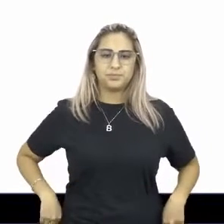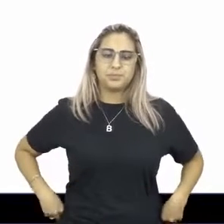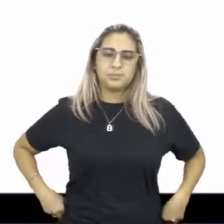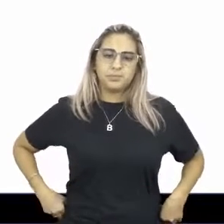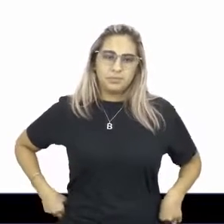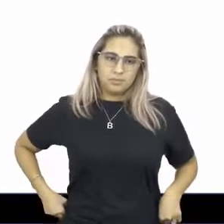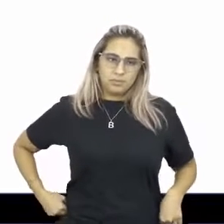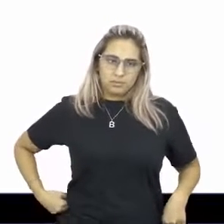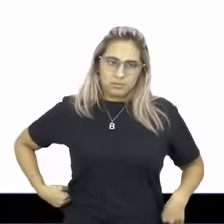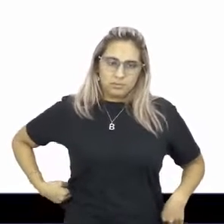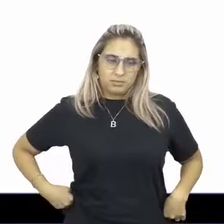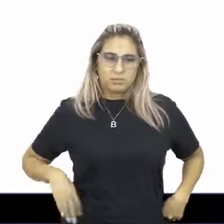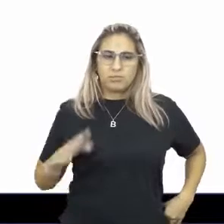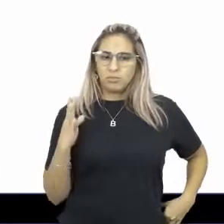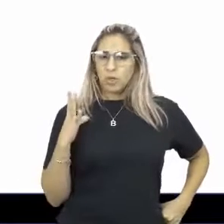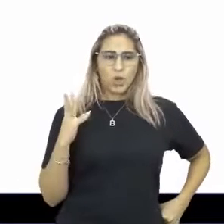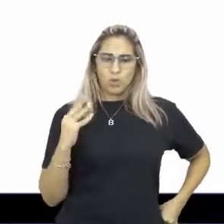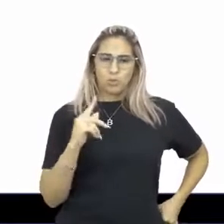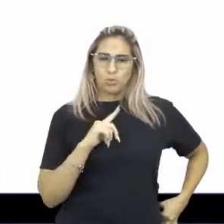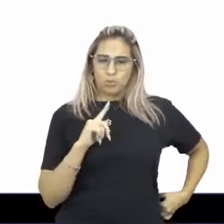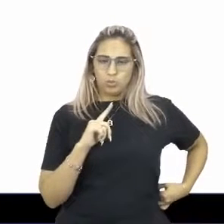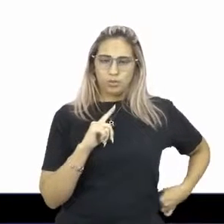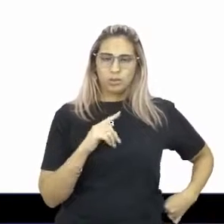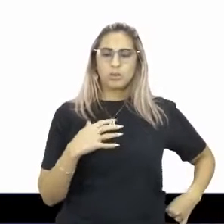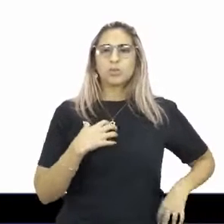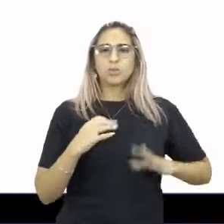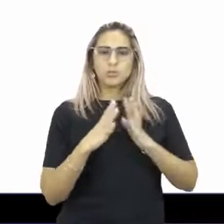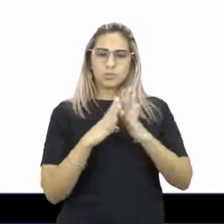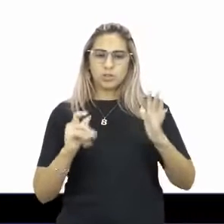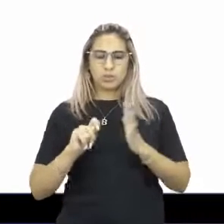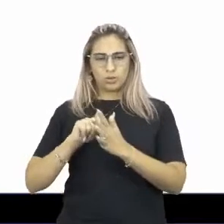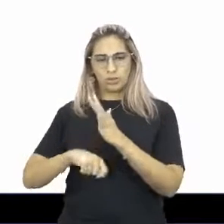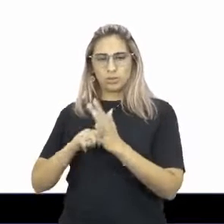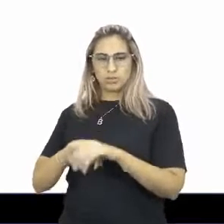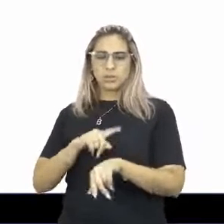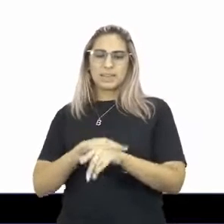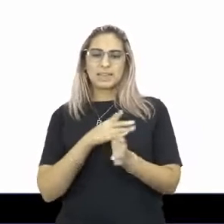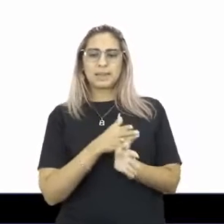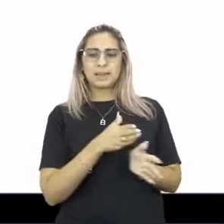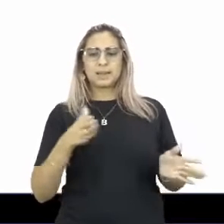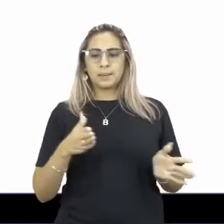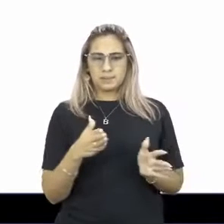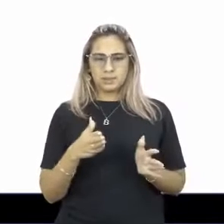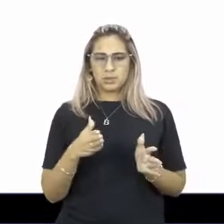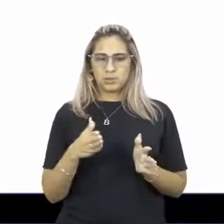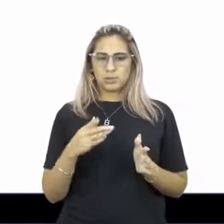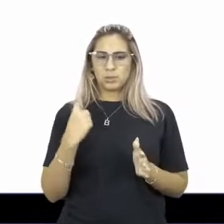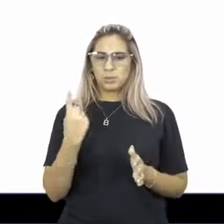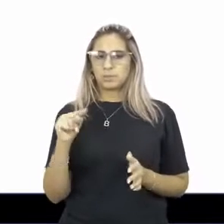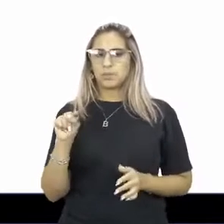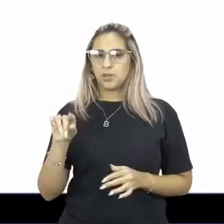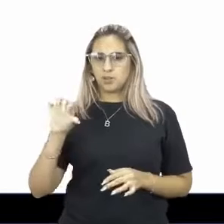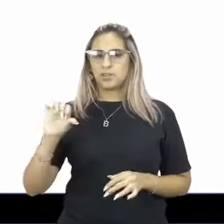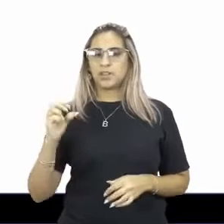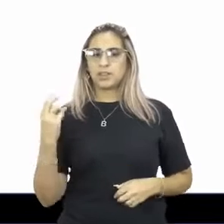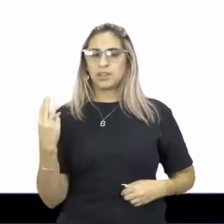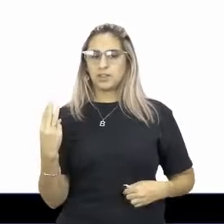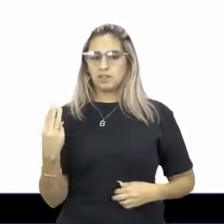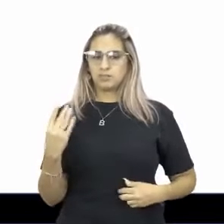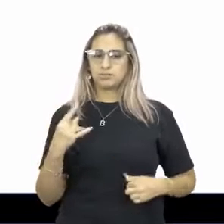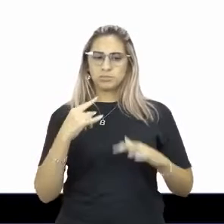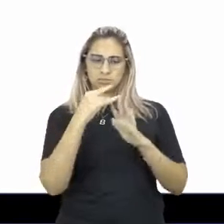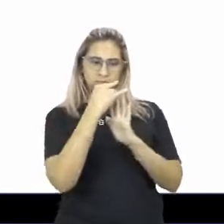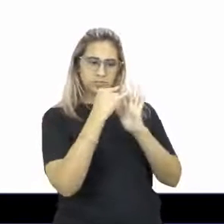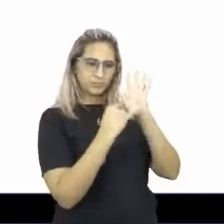Aqui a gente trouxe, no geral, o formato de contratação temporária, regido pela 1093, a relação de